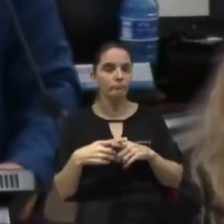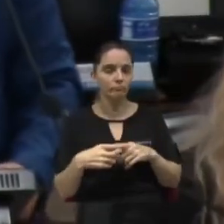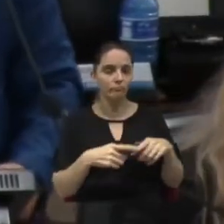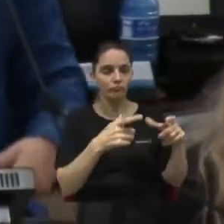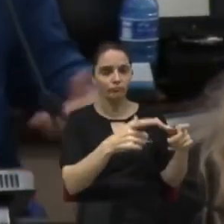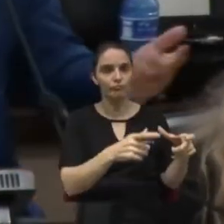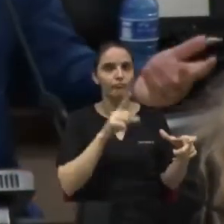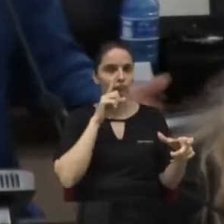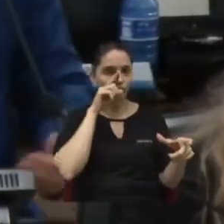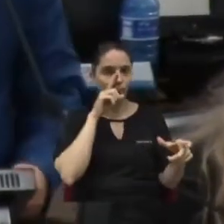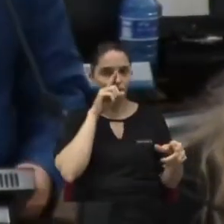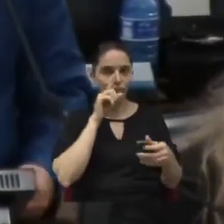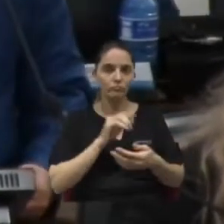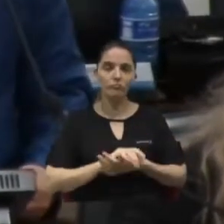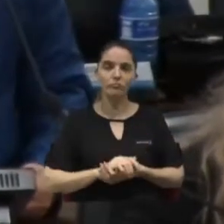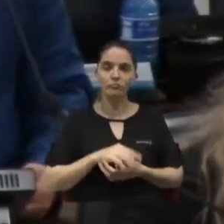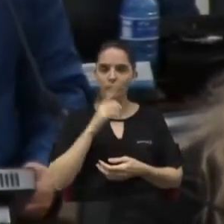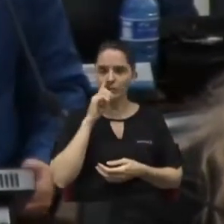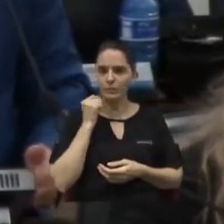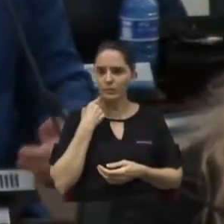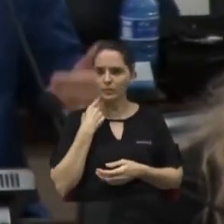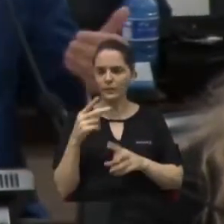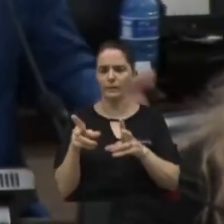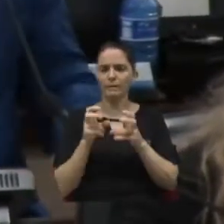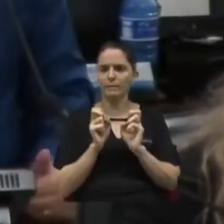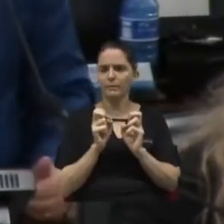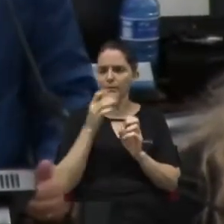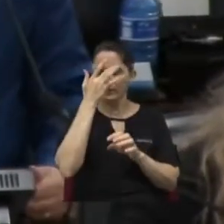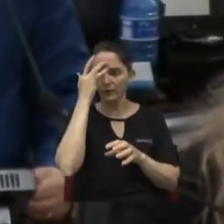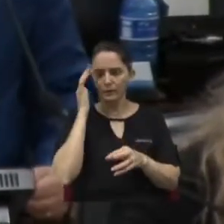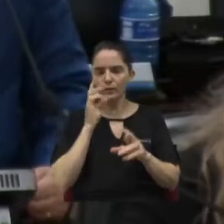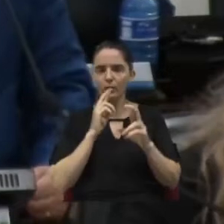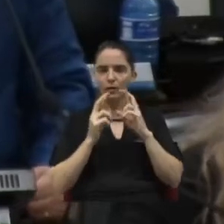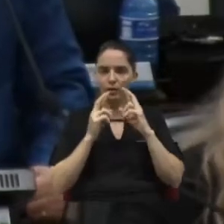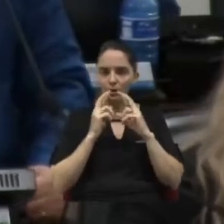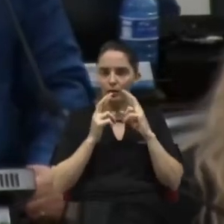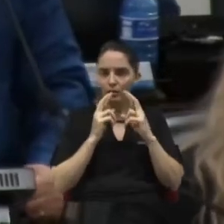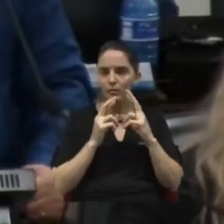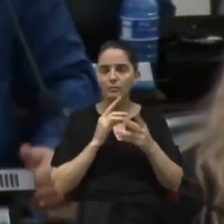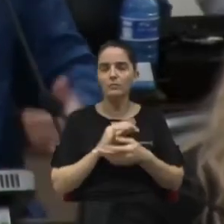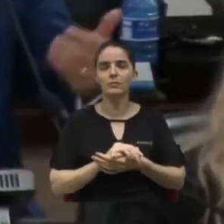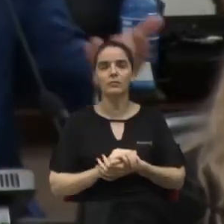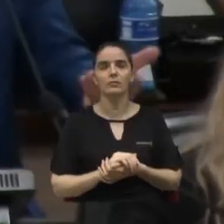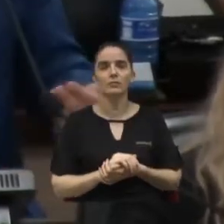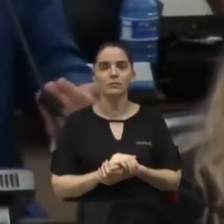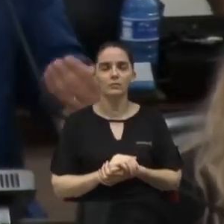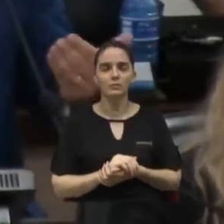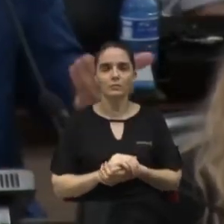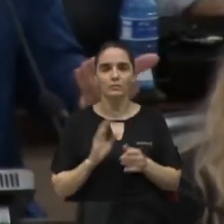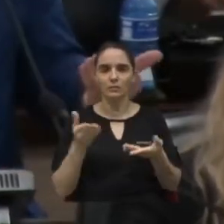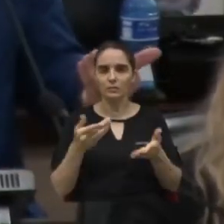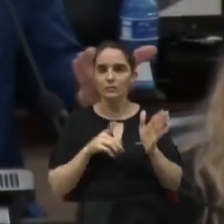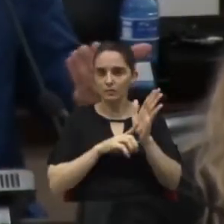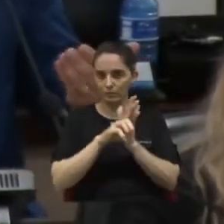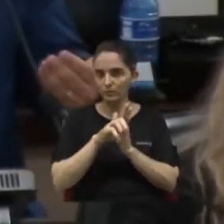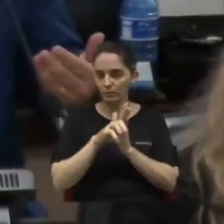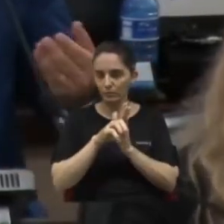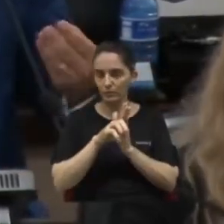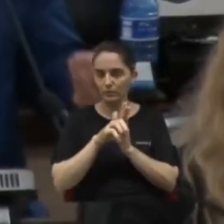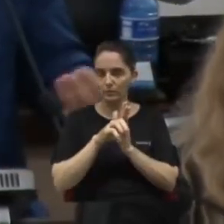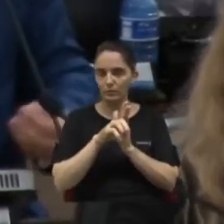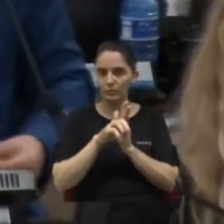lugares perigosos. Eu tenho notado e tenho recebido algumas reclamações em meu gabinete e vou questionar